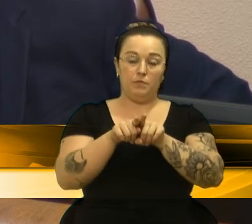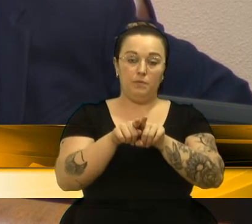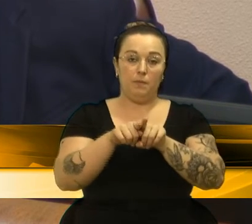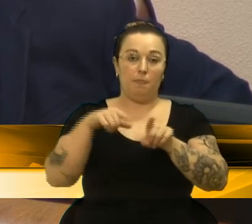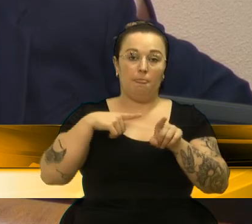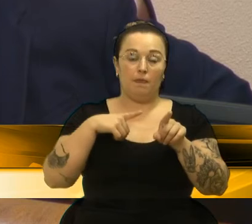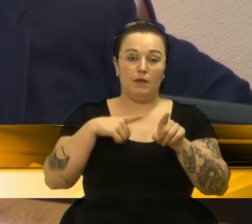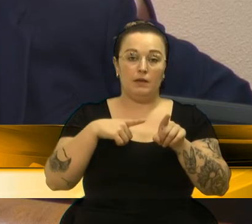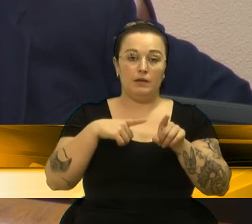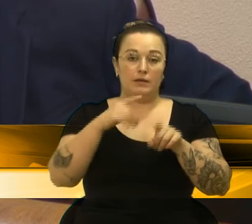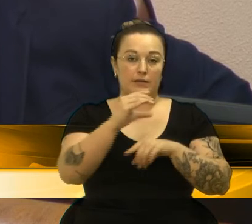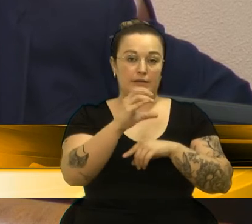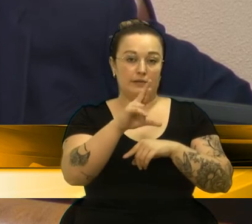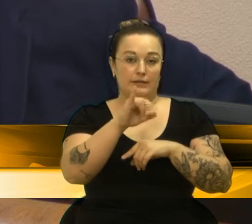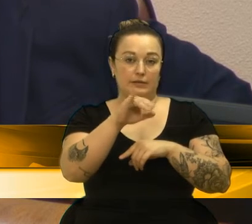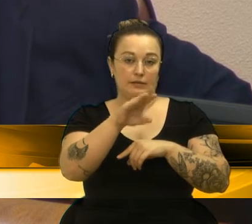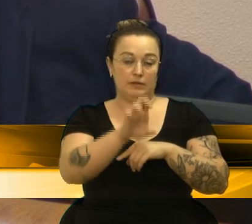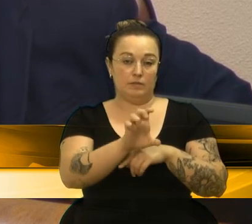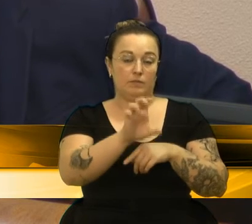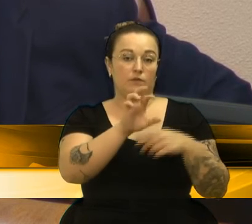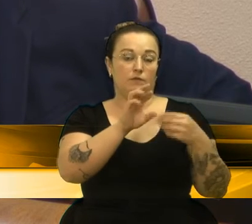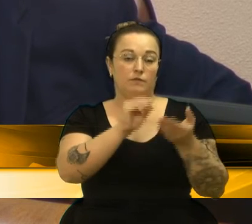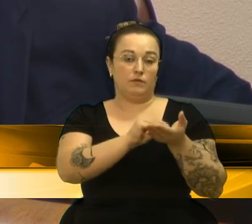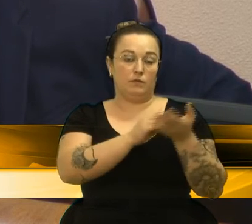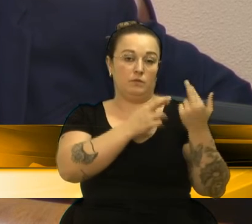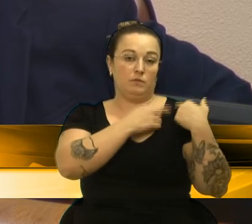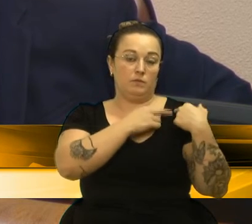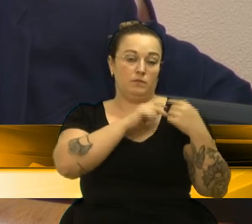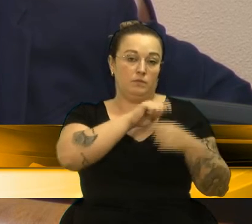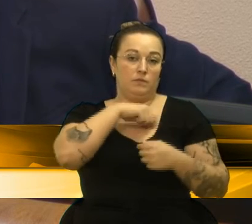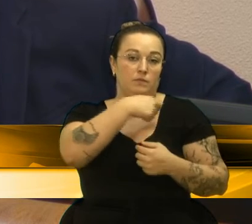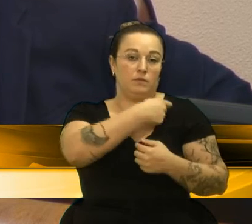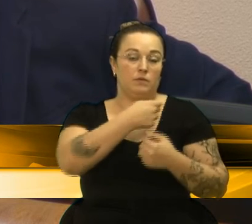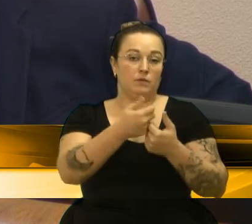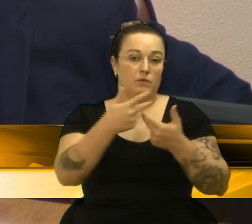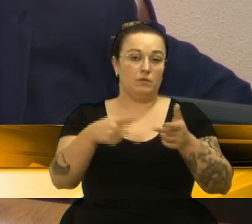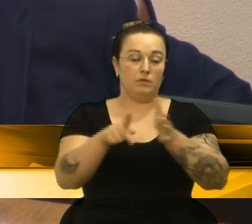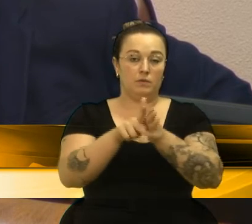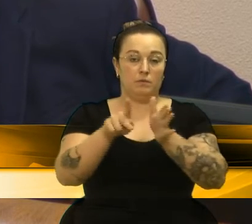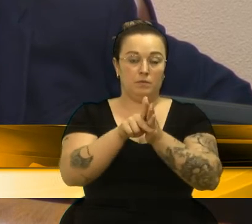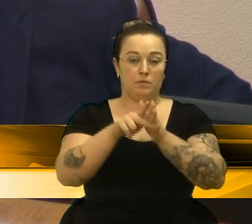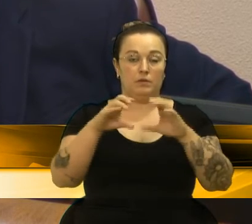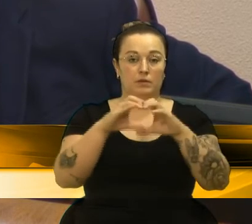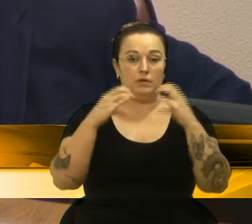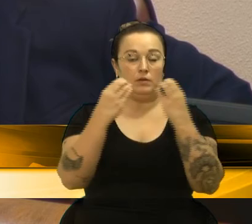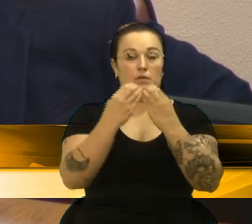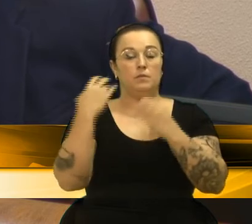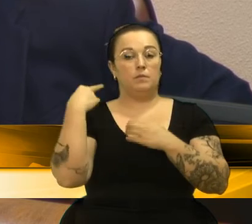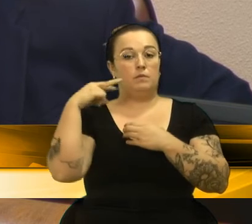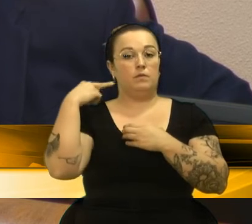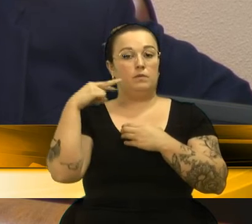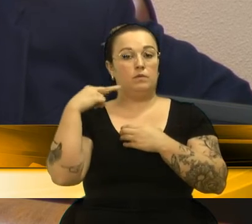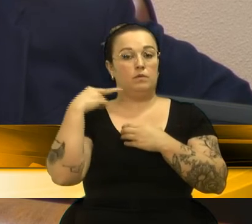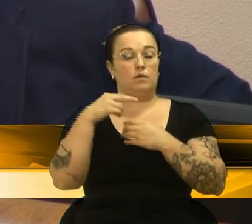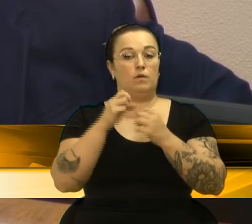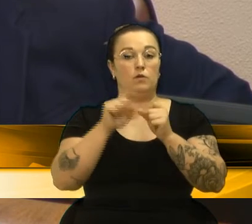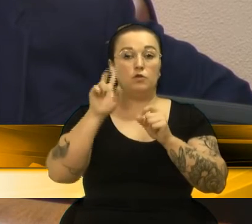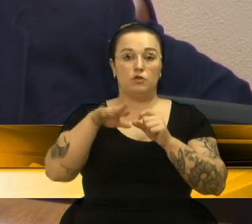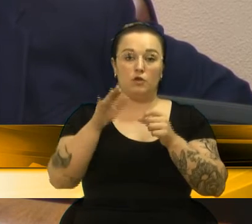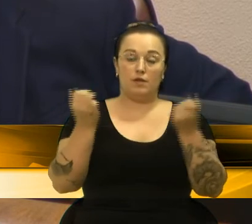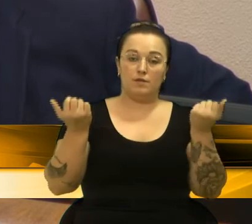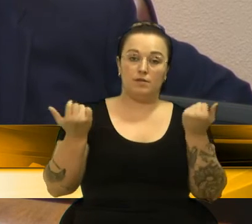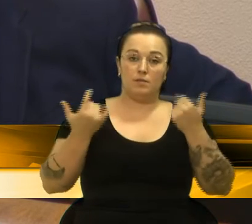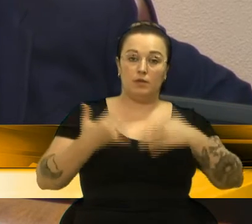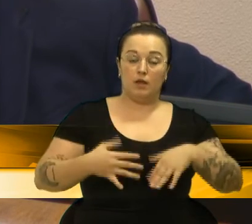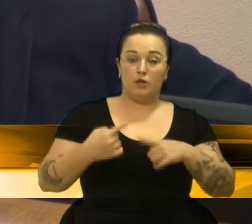mas vinculado e não discricionário às normas municipais correspondentes ao regimento da Câmara, quanto à tramitação e aos motivos ensejadores da cassação